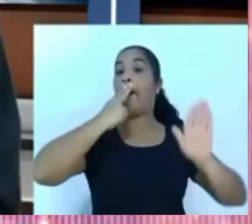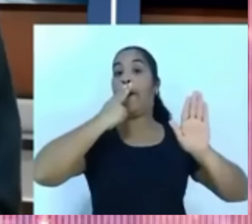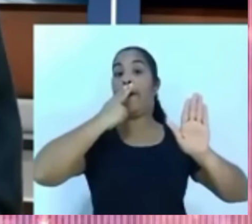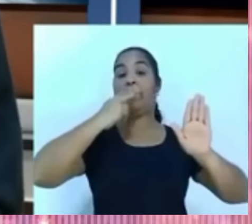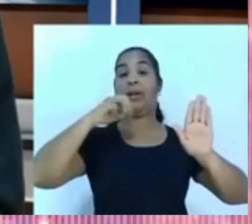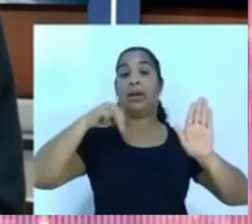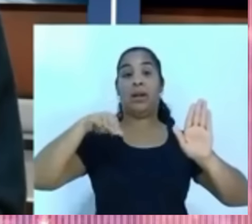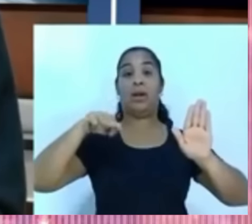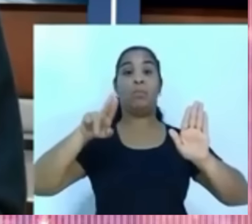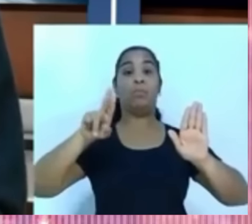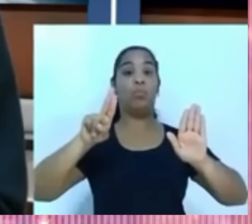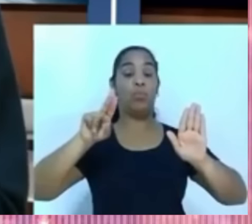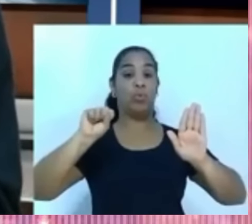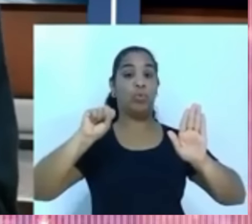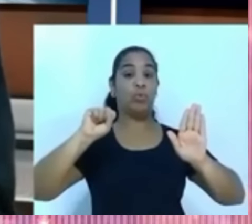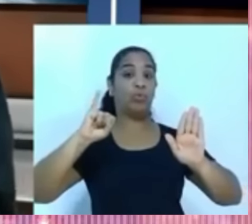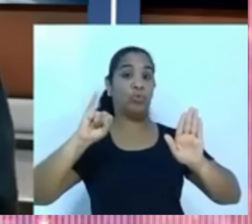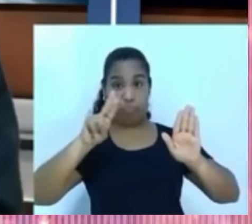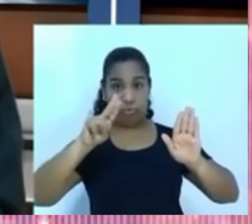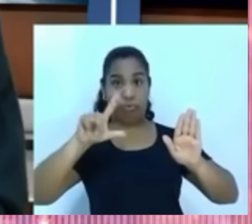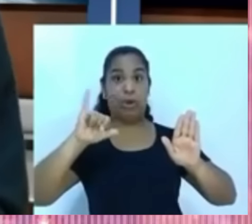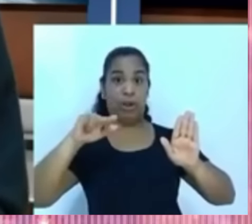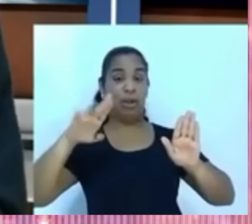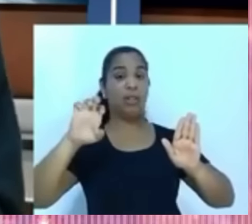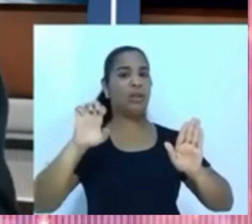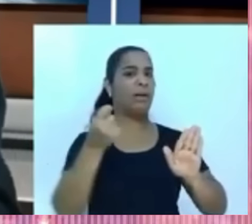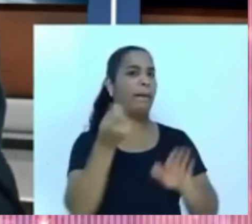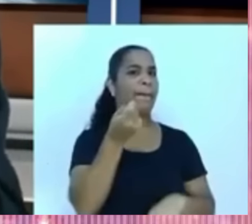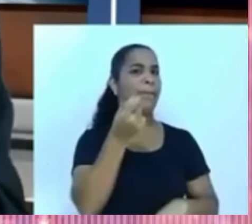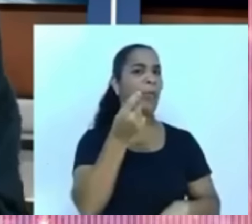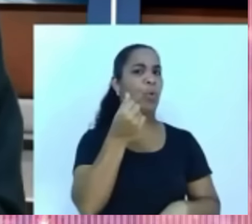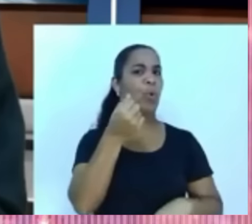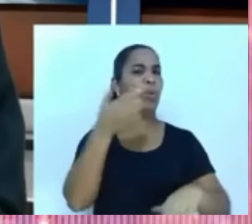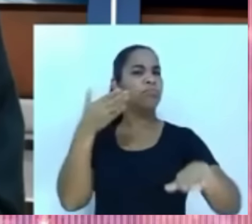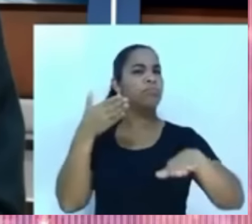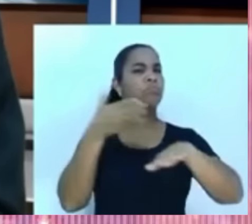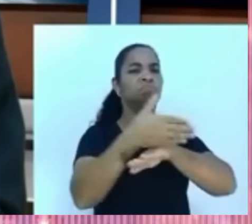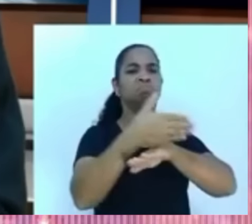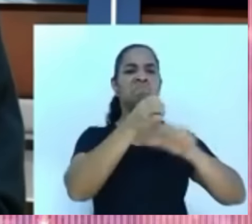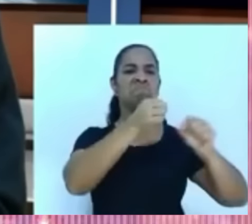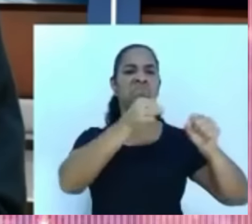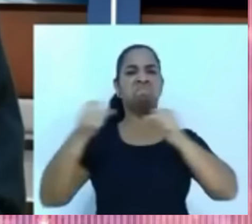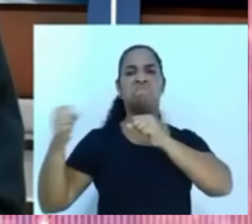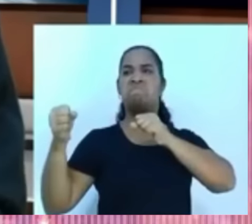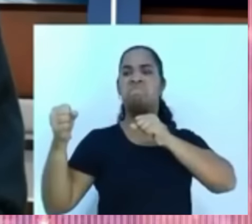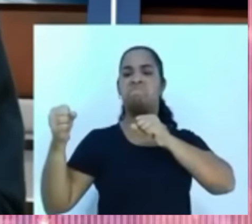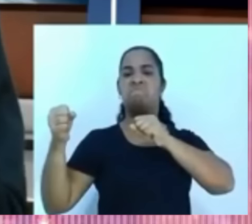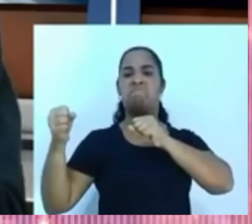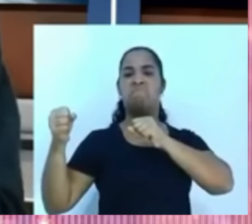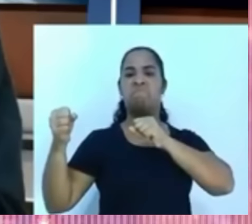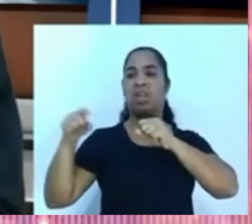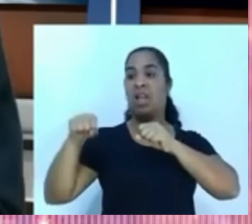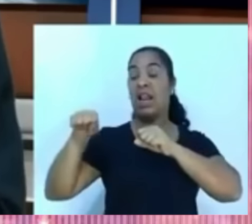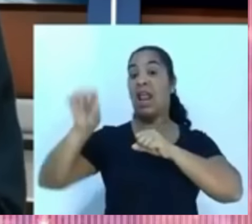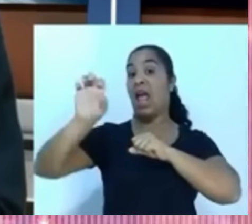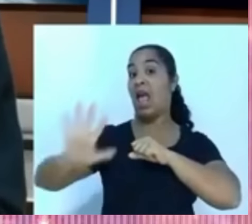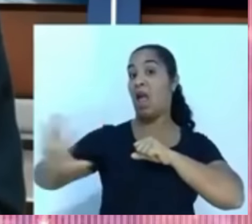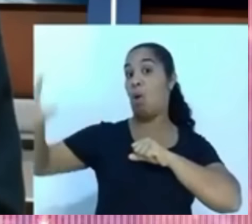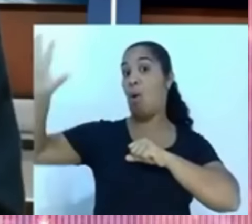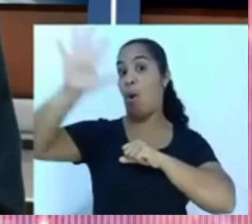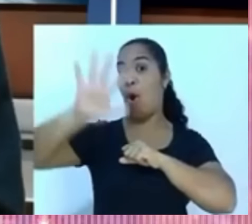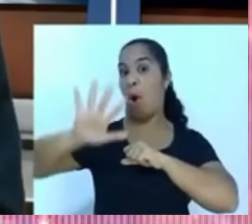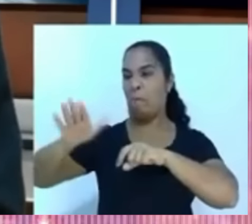dois próximos que atingido o poder quase soberano sobre a Europa e consequentemente o